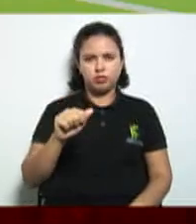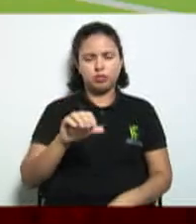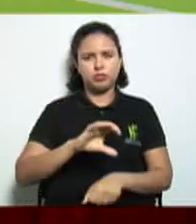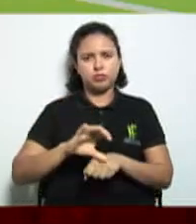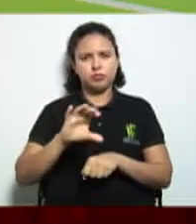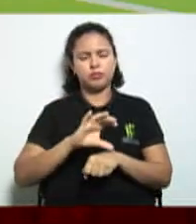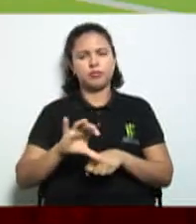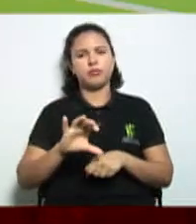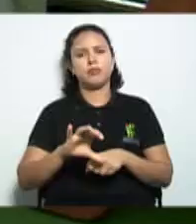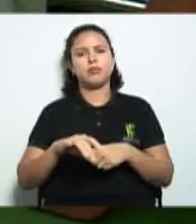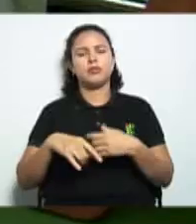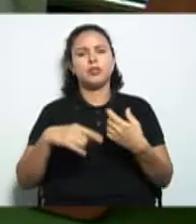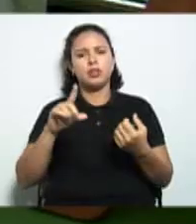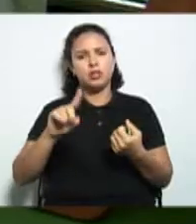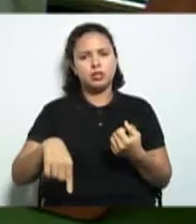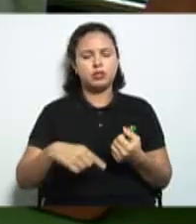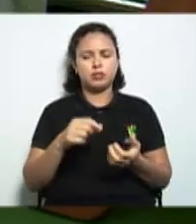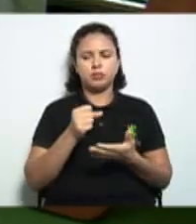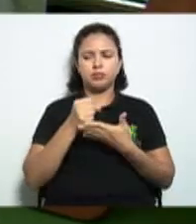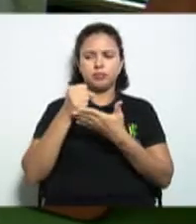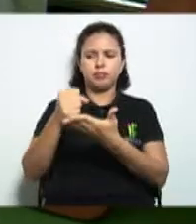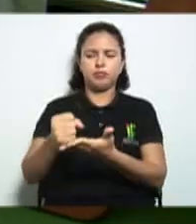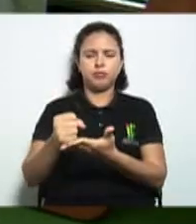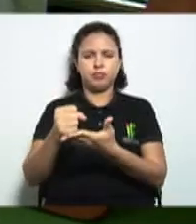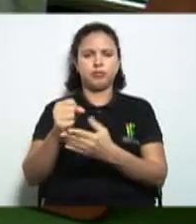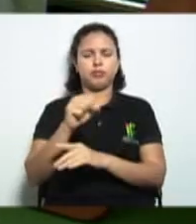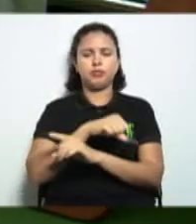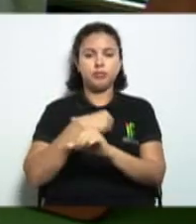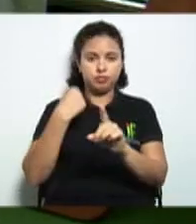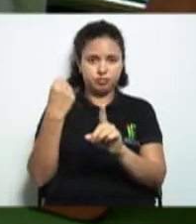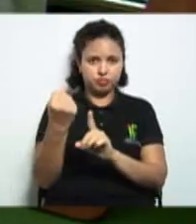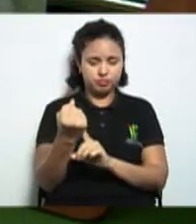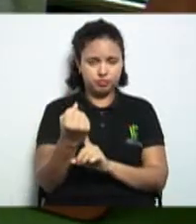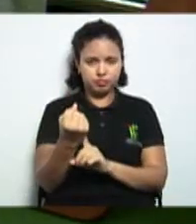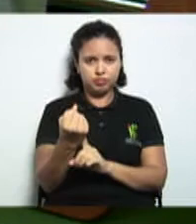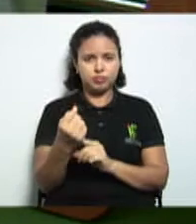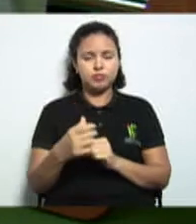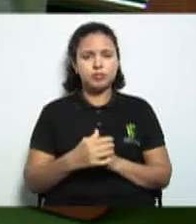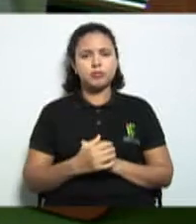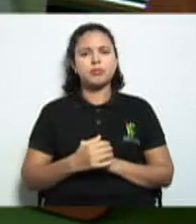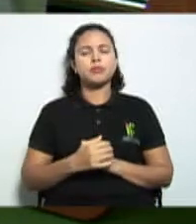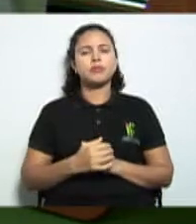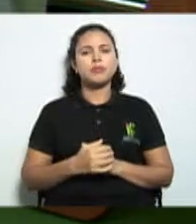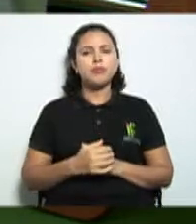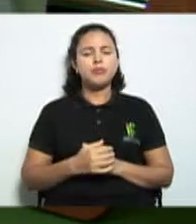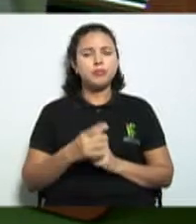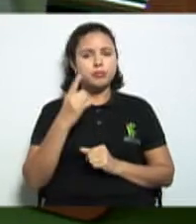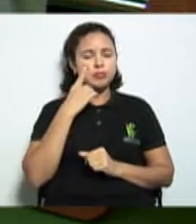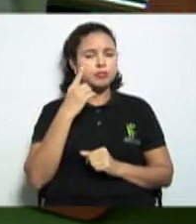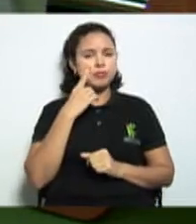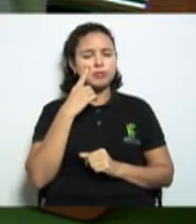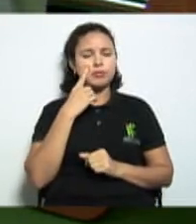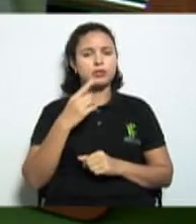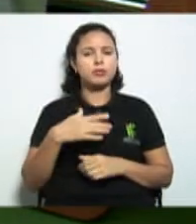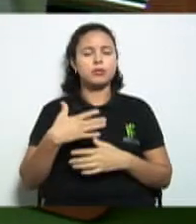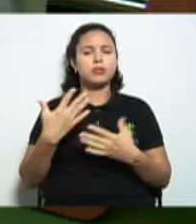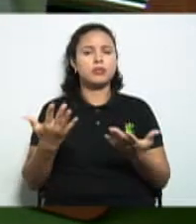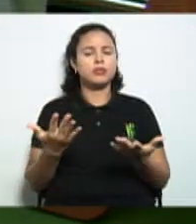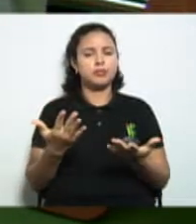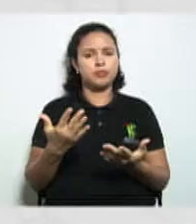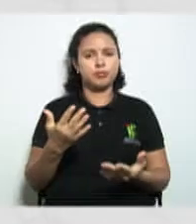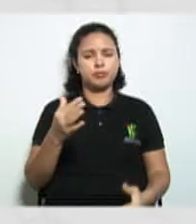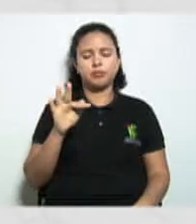para dar um retorno social, principalmente. Exatamente. Então, nós vamos ver aí quais são as finalidades. Olha só